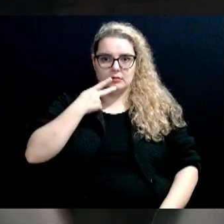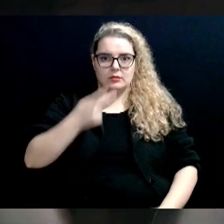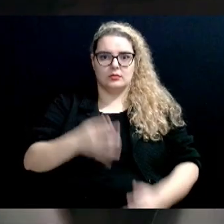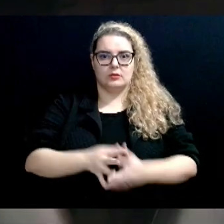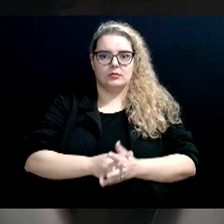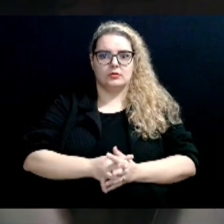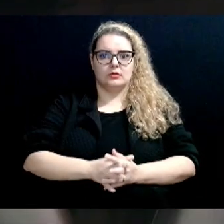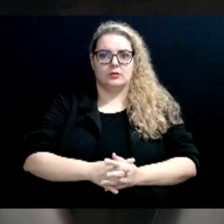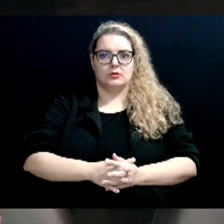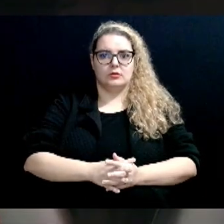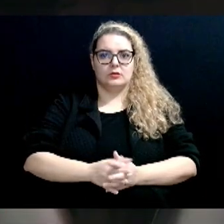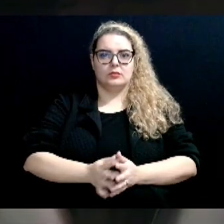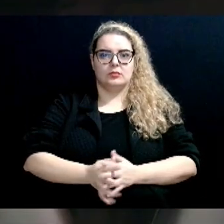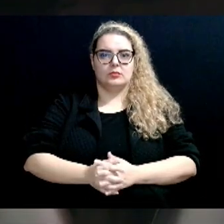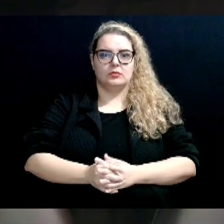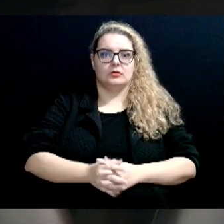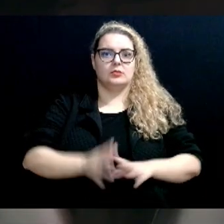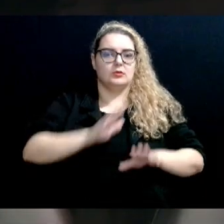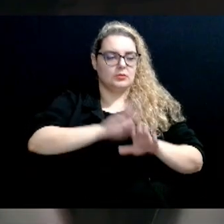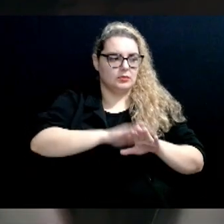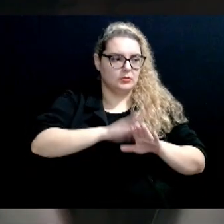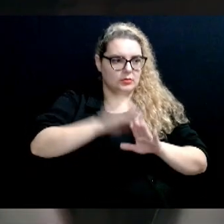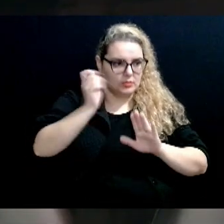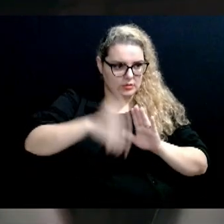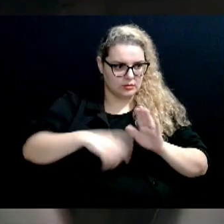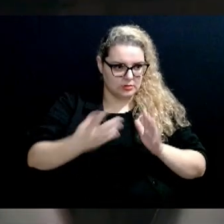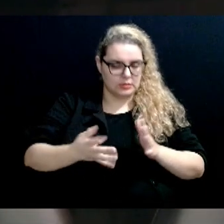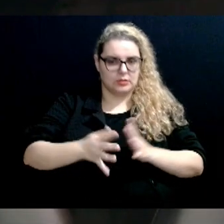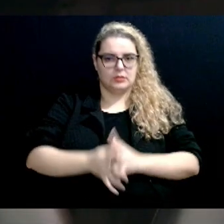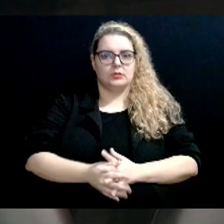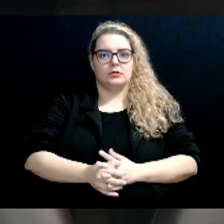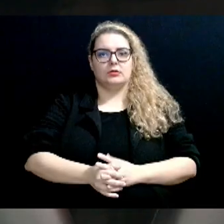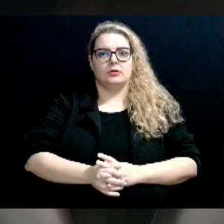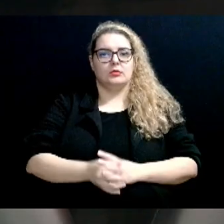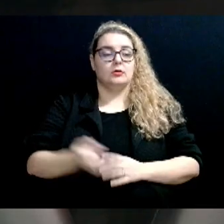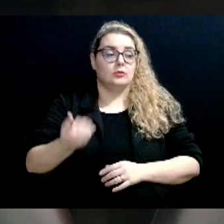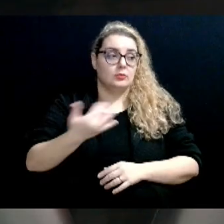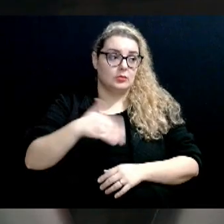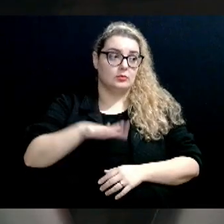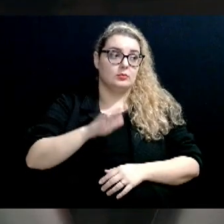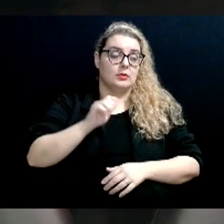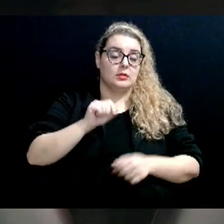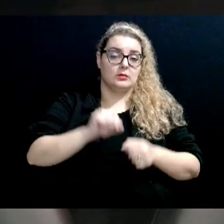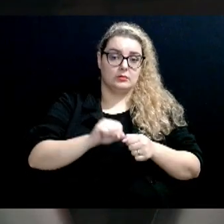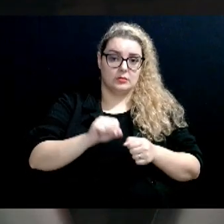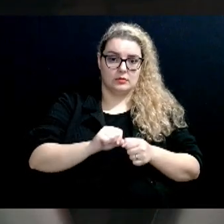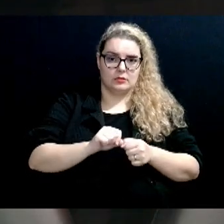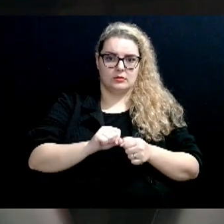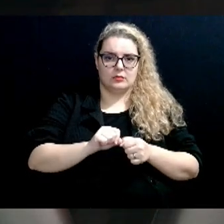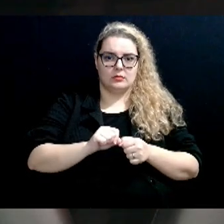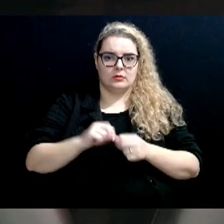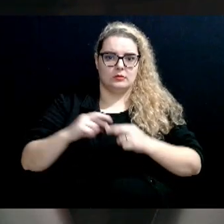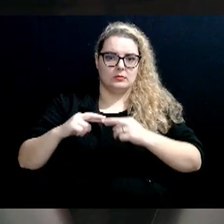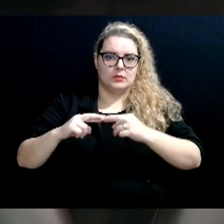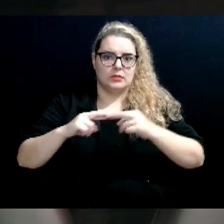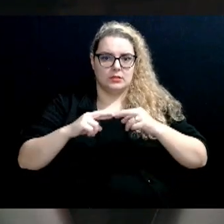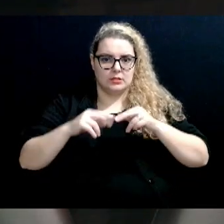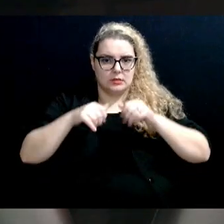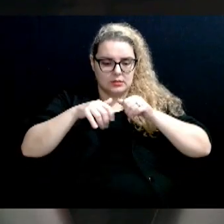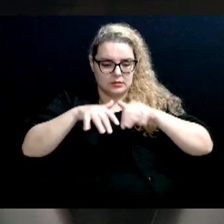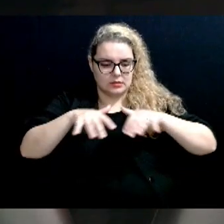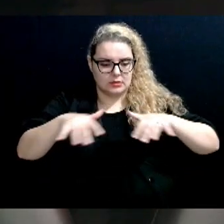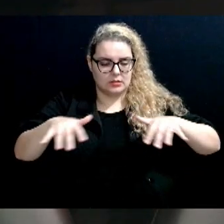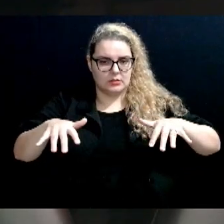da função executiva. Quanto mais a gente faz, mais redes neurais a gente